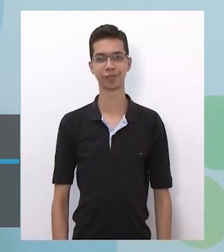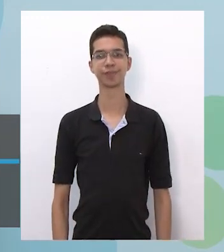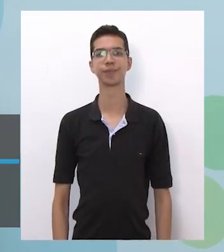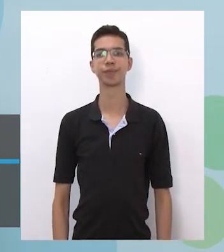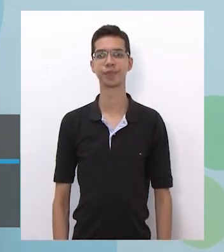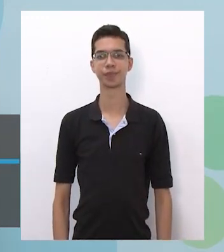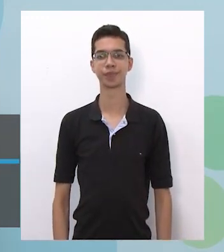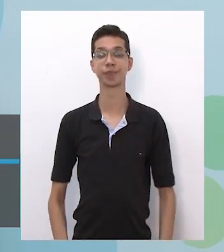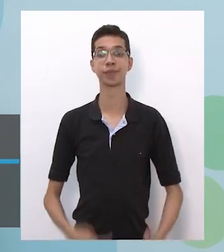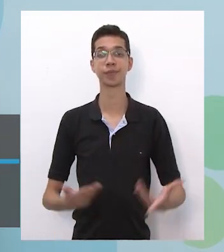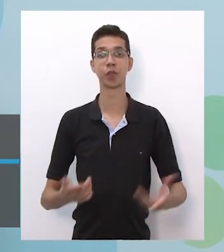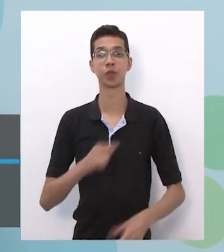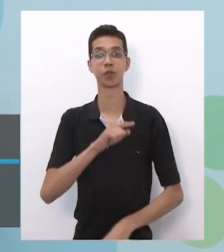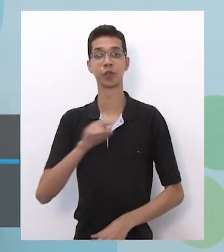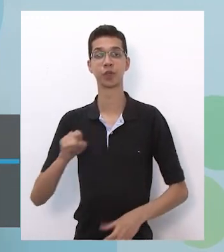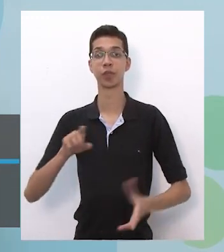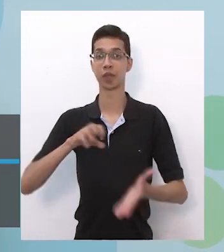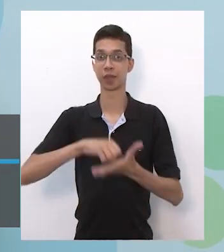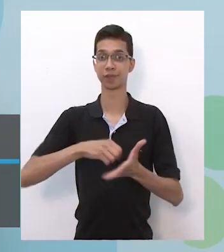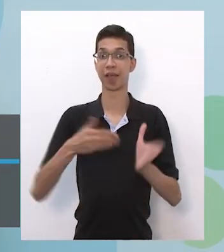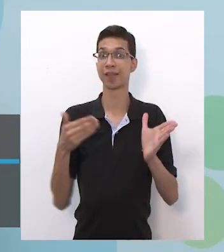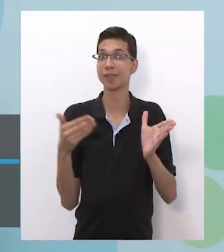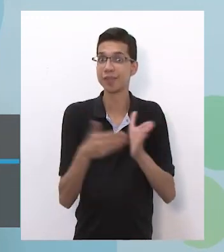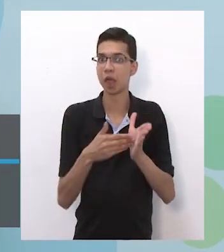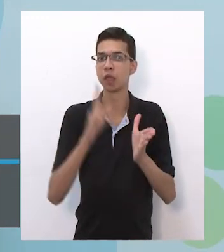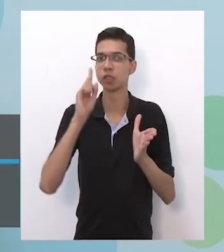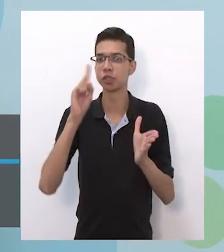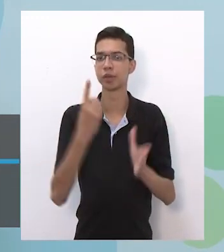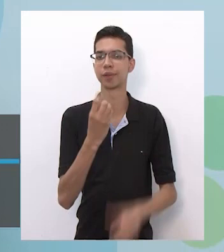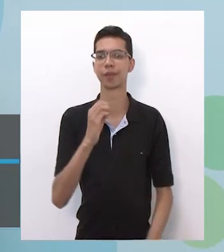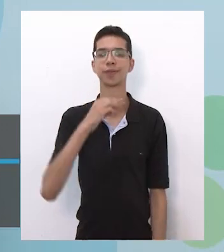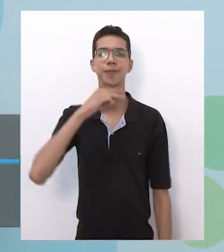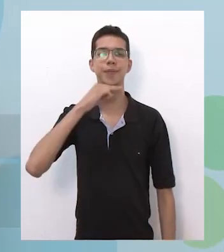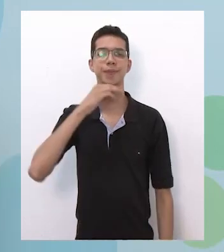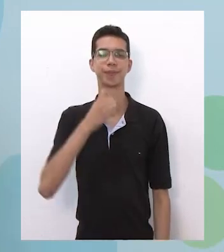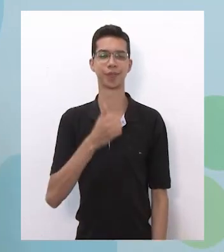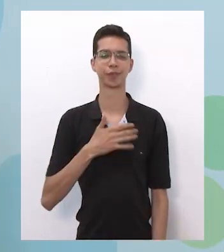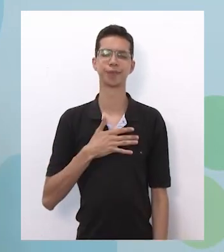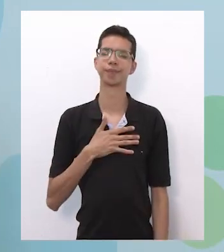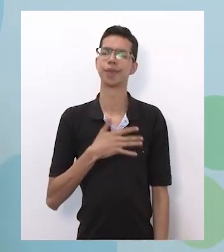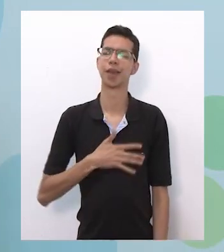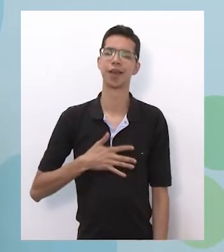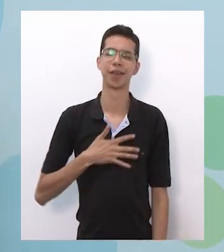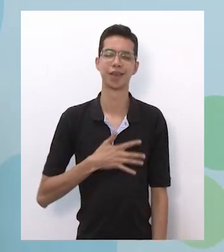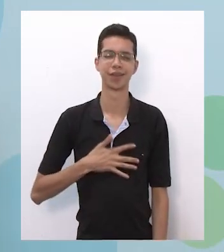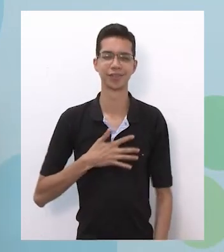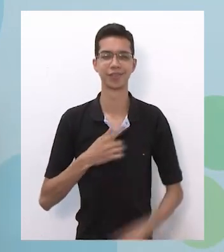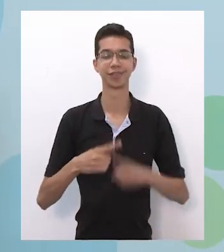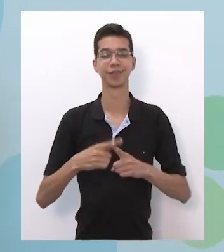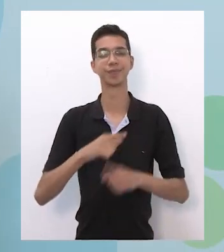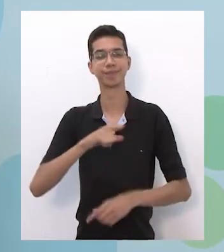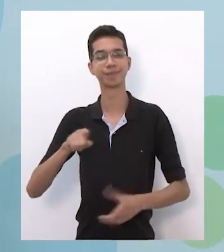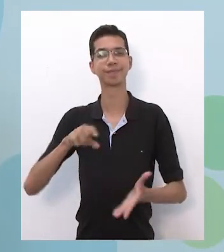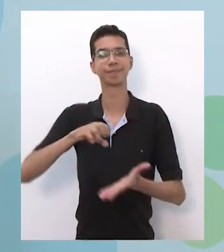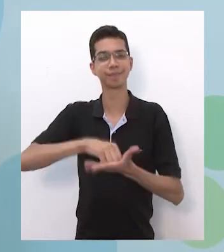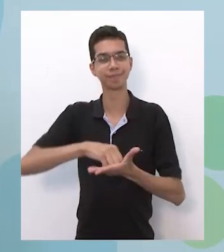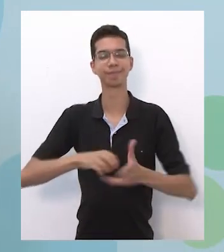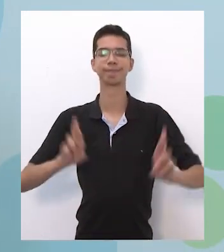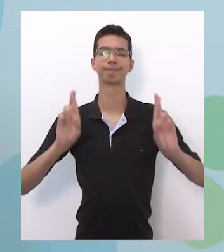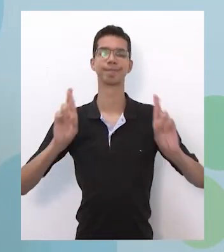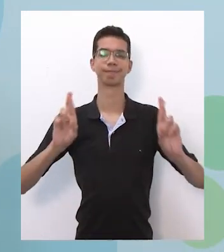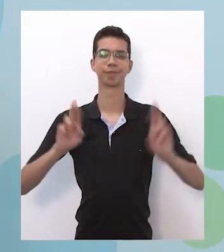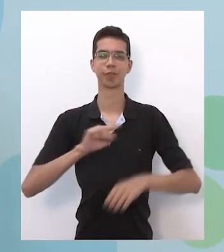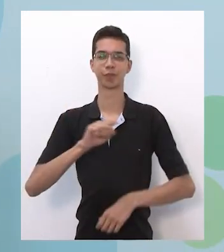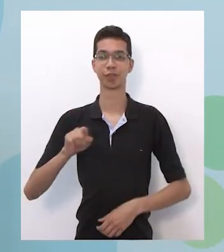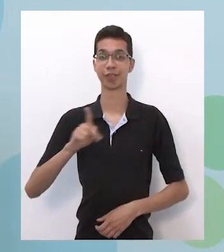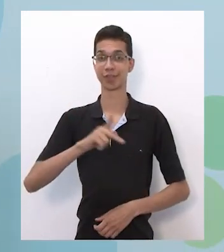Educação. Então, vocês podem se inscrever até o dia 10 de março. Então, vai ser um prazer receber as inscrições de vocês. Nós torcemos para tê-los como